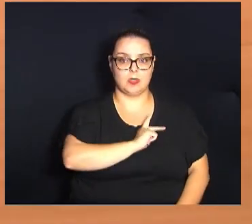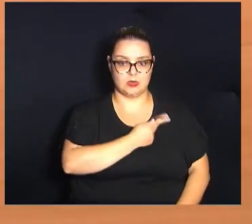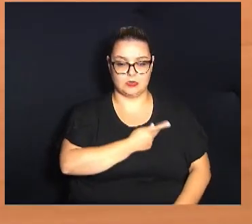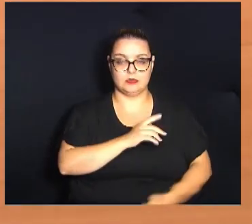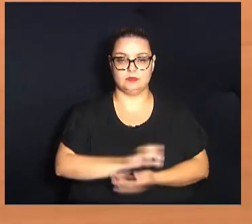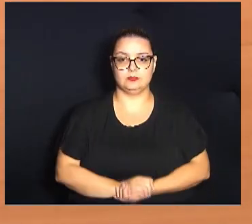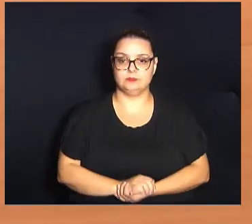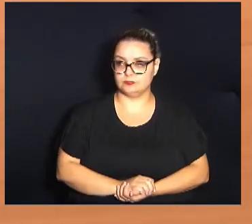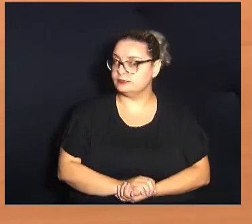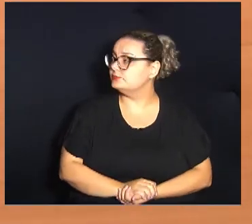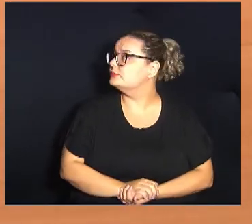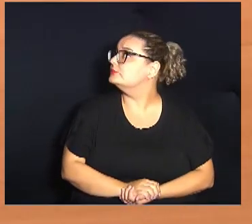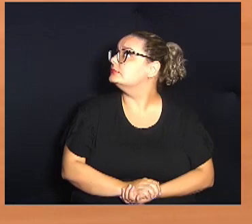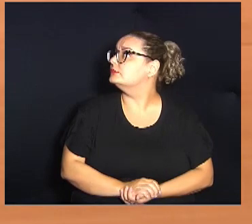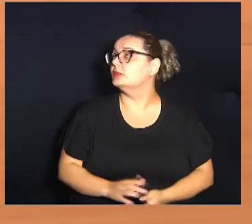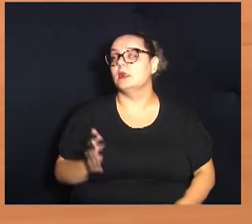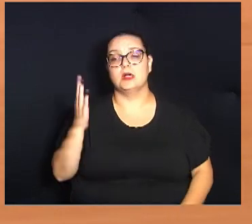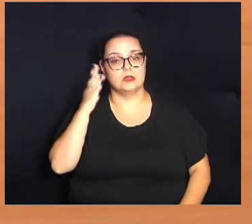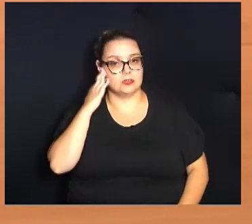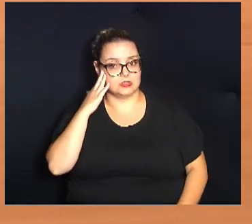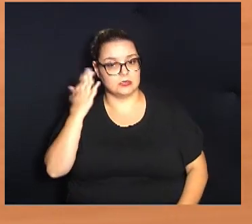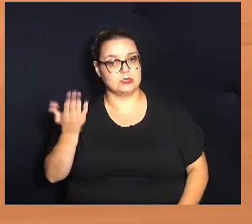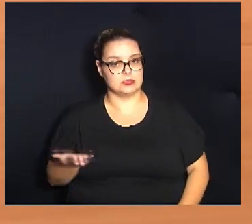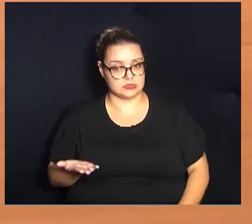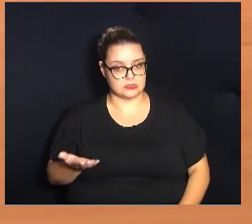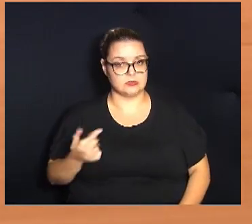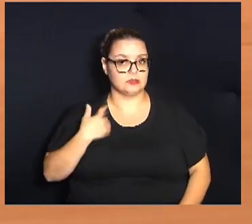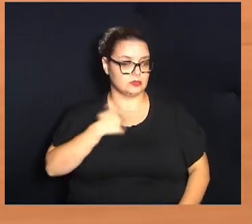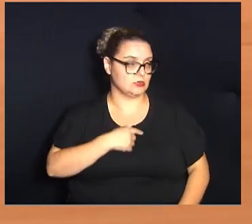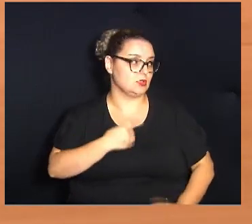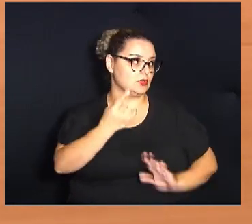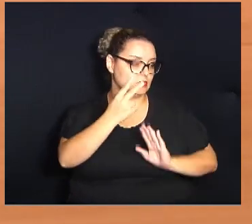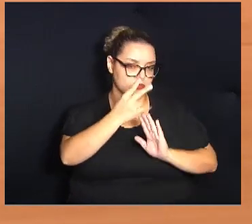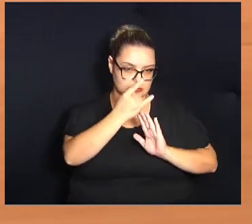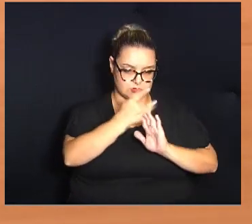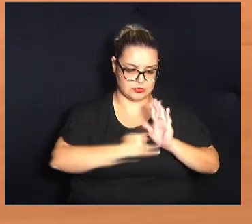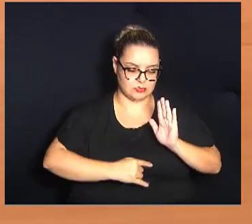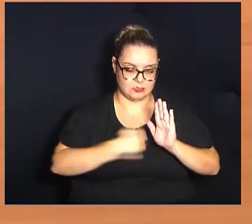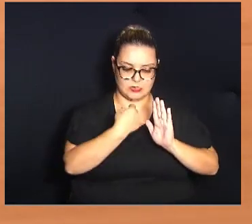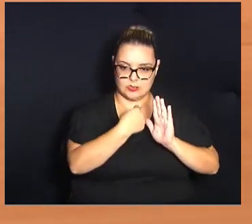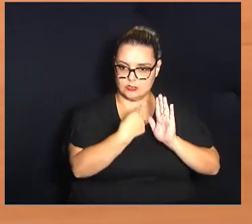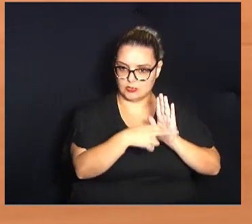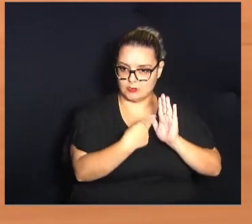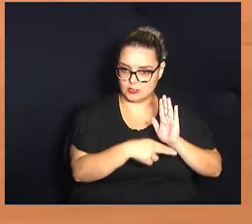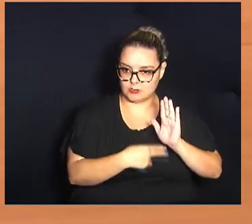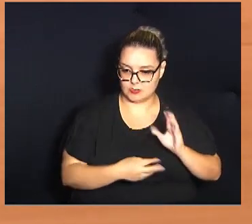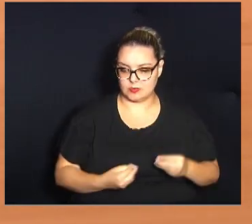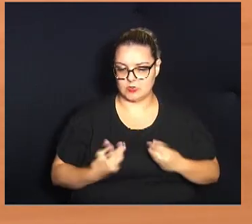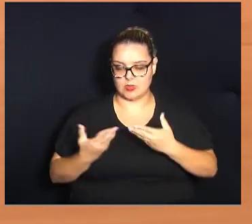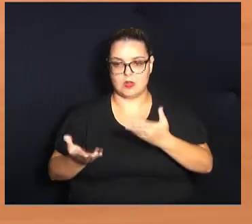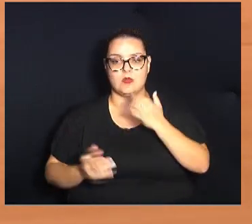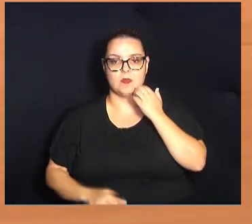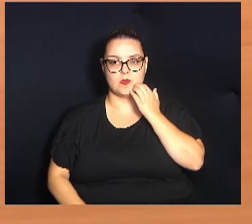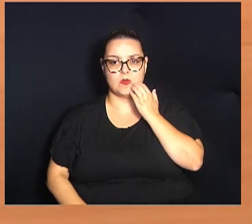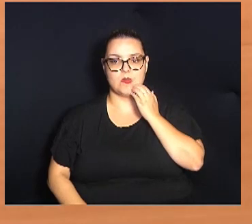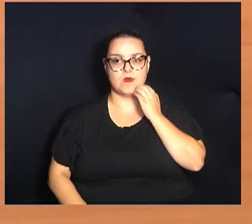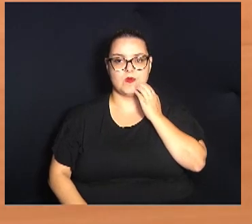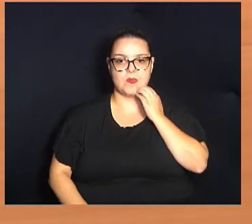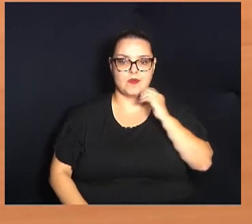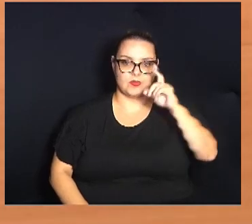aí eu entendo que a gente precisa entregar esse abaixo-assinado, então a nossa ideia é entregar no dia 6 de